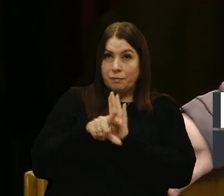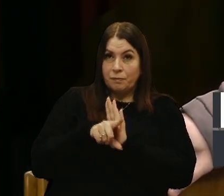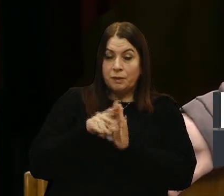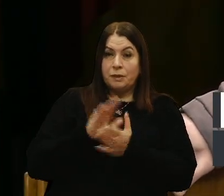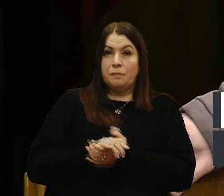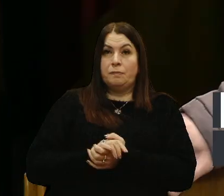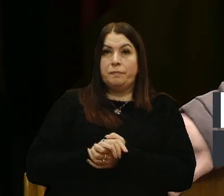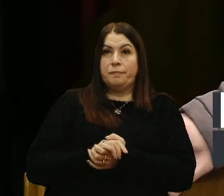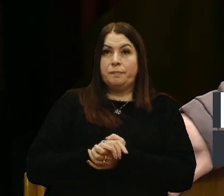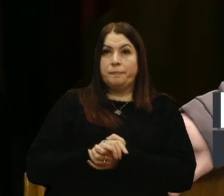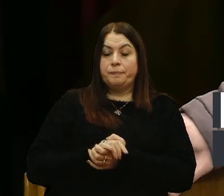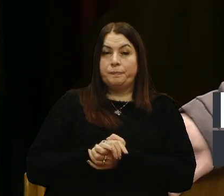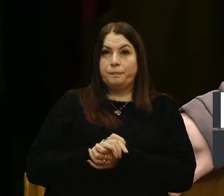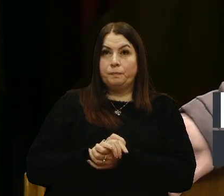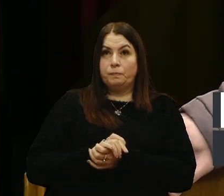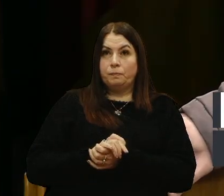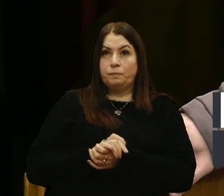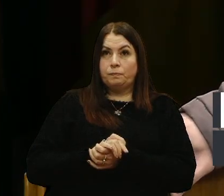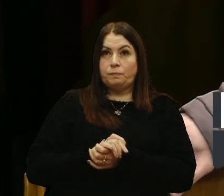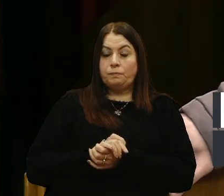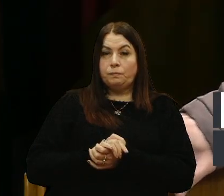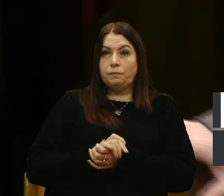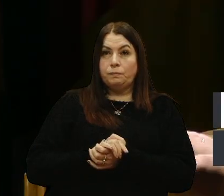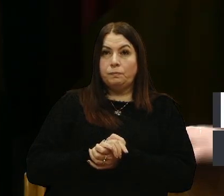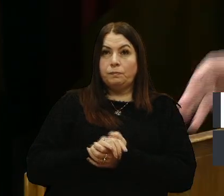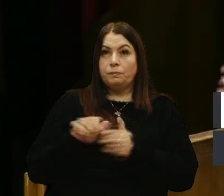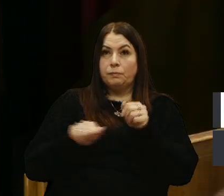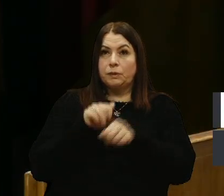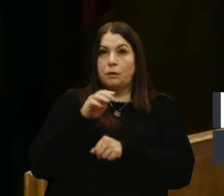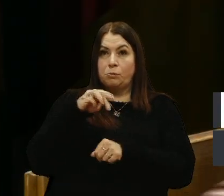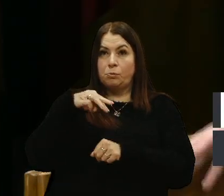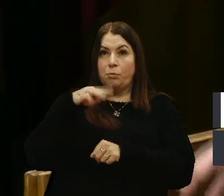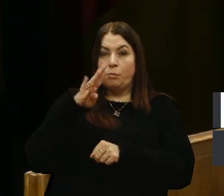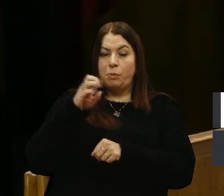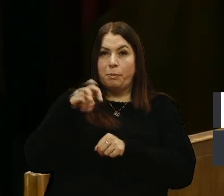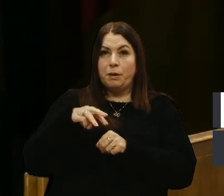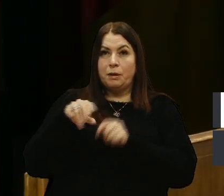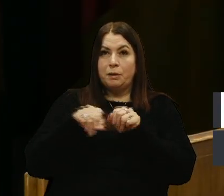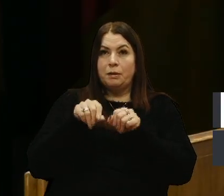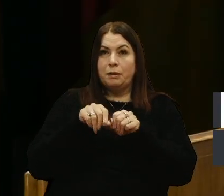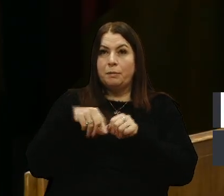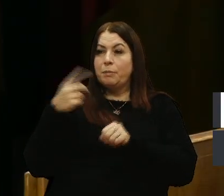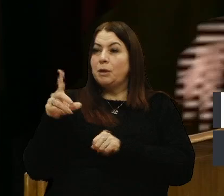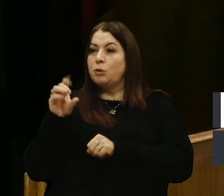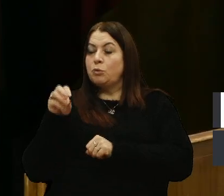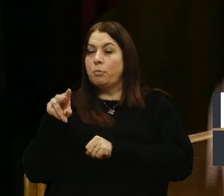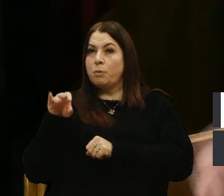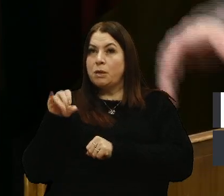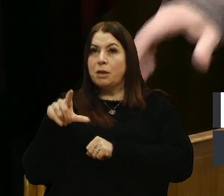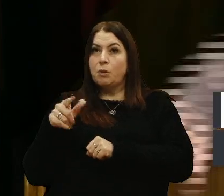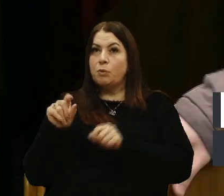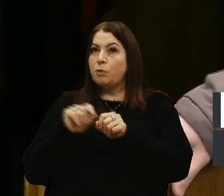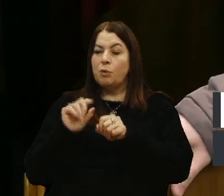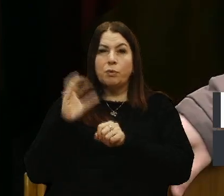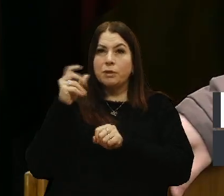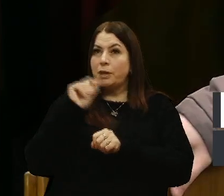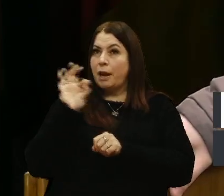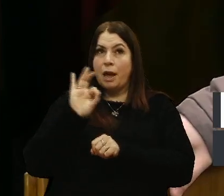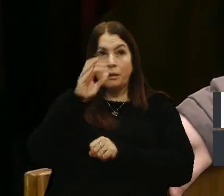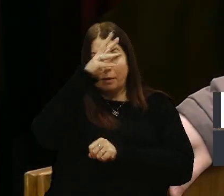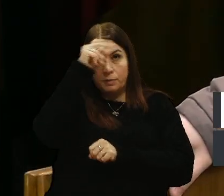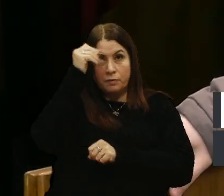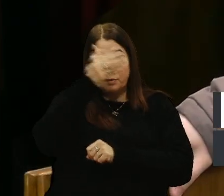gentileza, que transfere um bem de indisponível para dominical e não acontece nada na prefeitura.